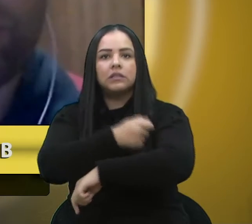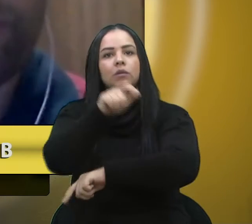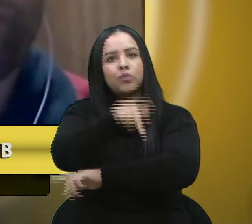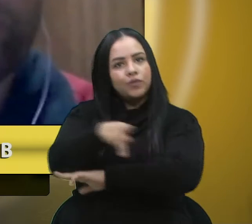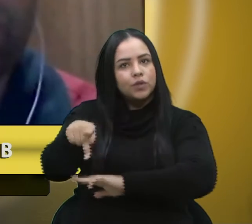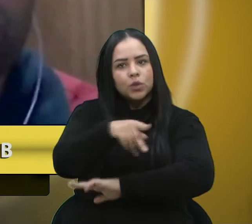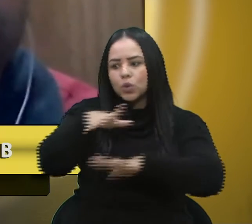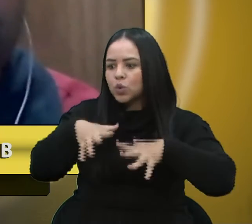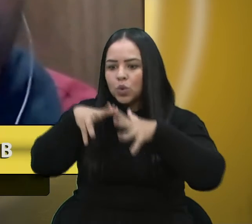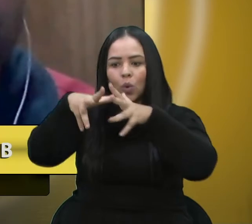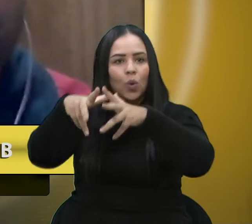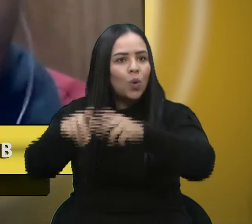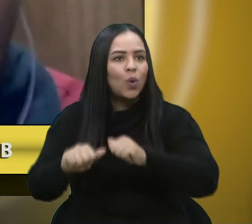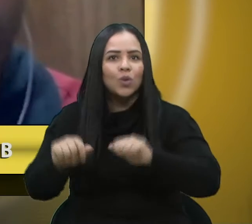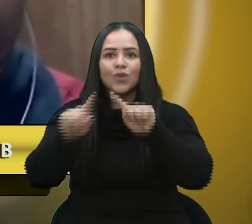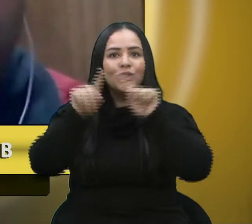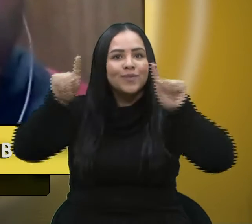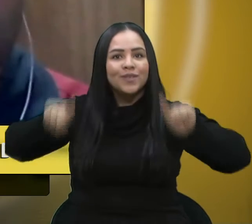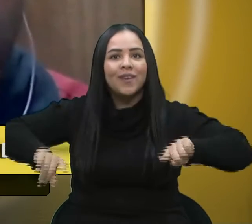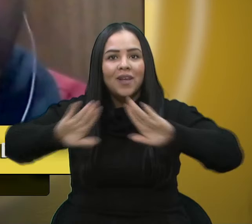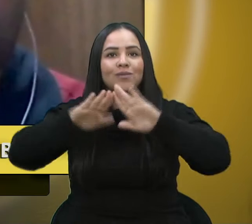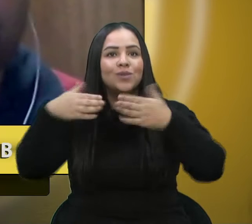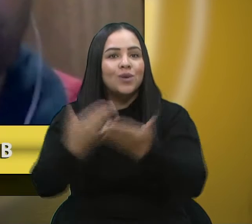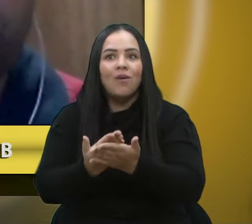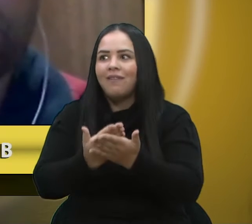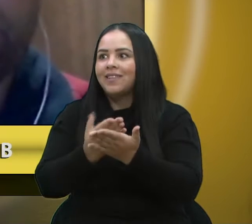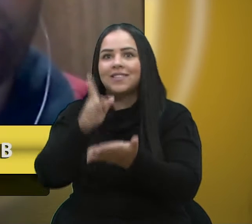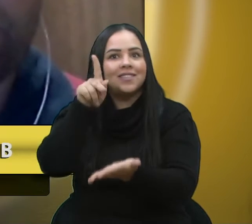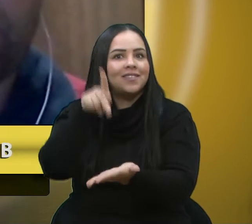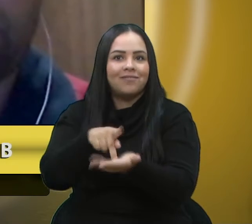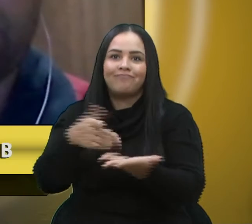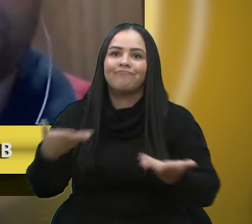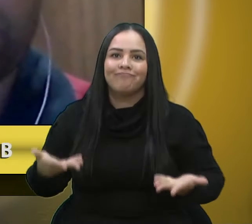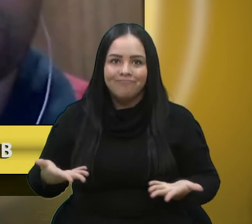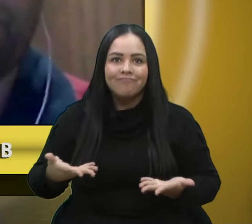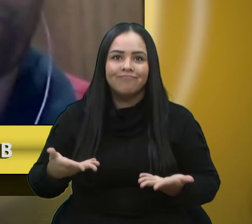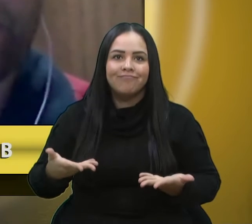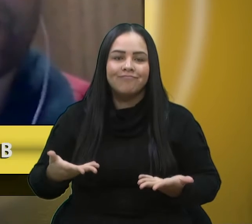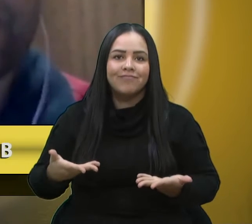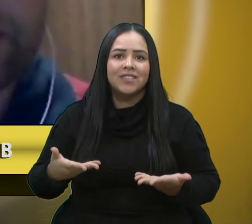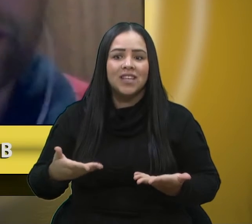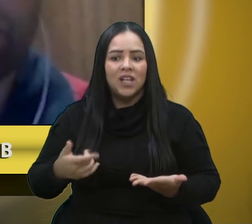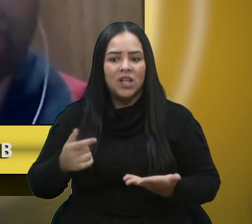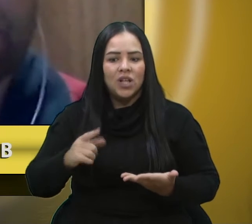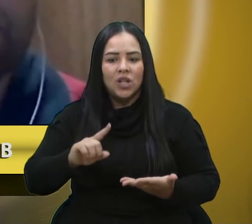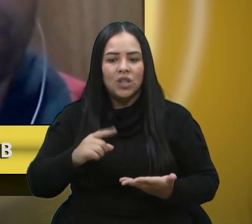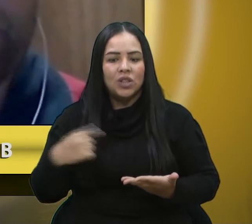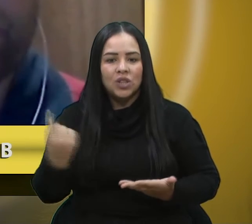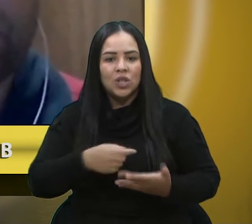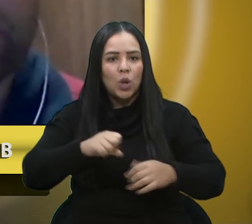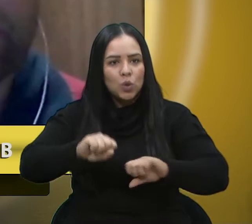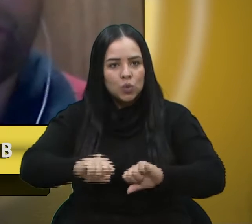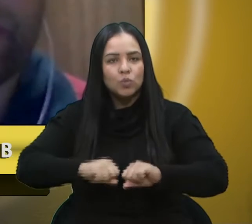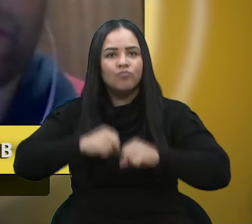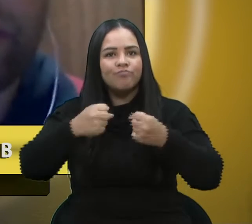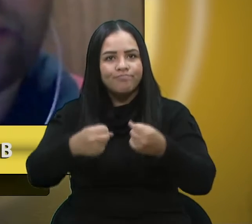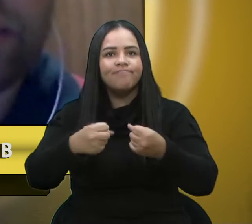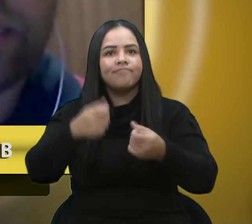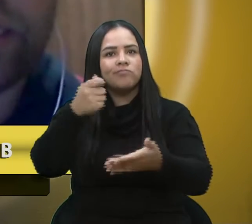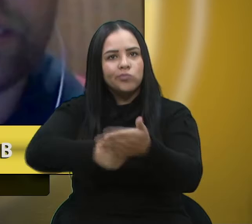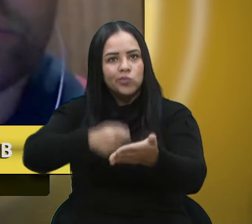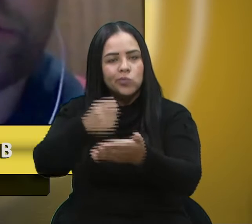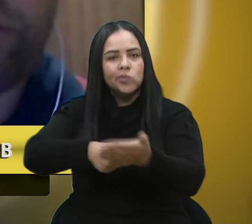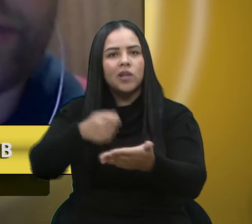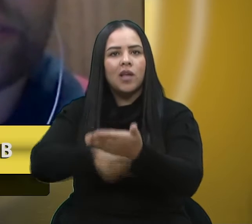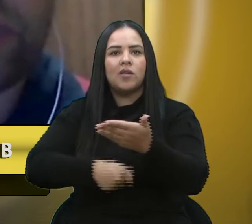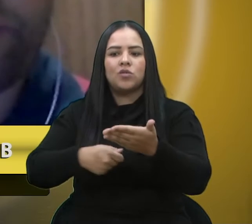corpo funcional das escolas, é óbvio isso. Né? Inclusive, a gente defende essa ação da Assembleia Legislativa